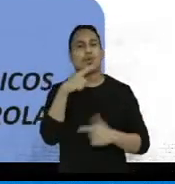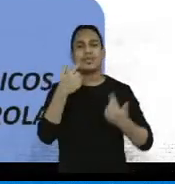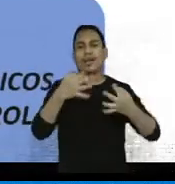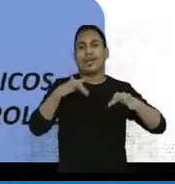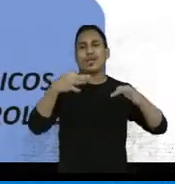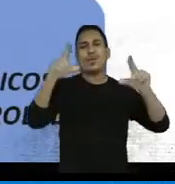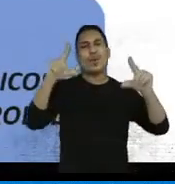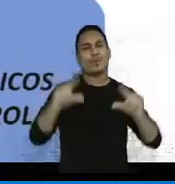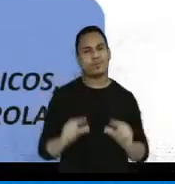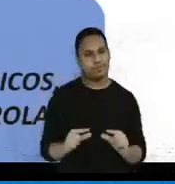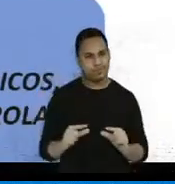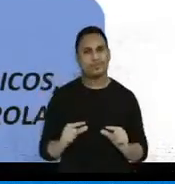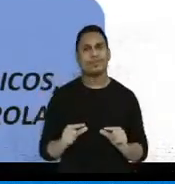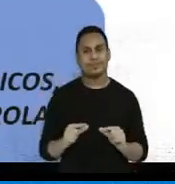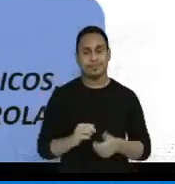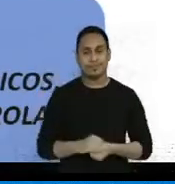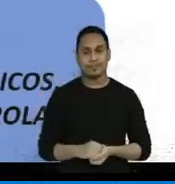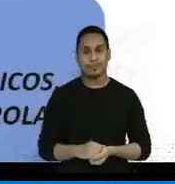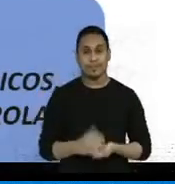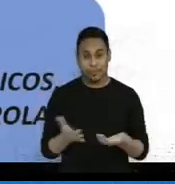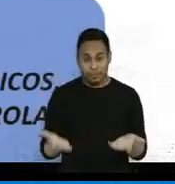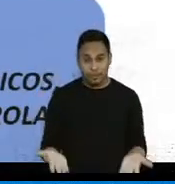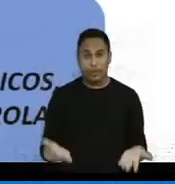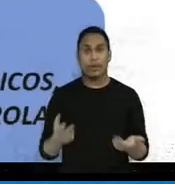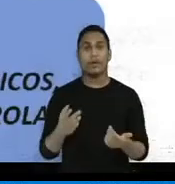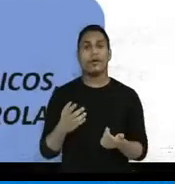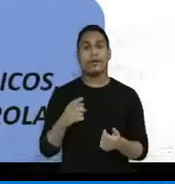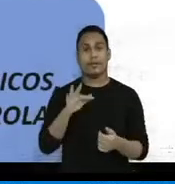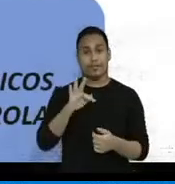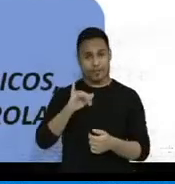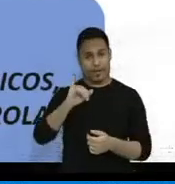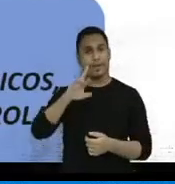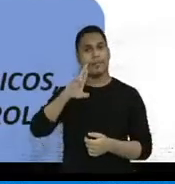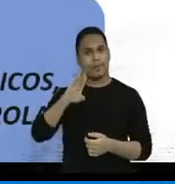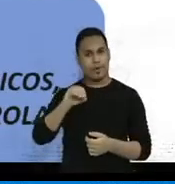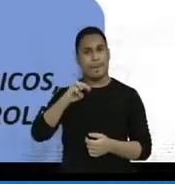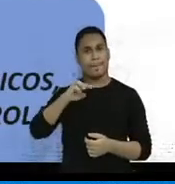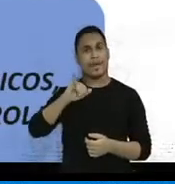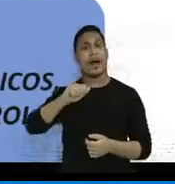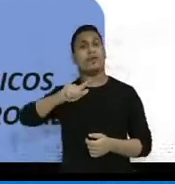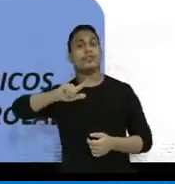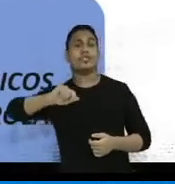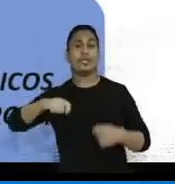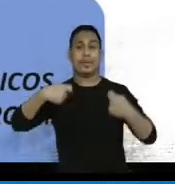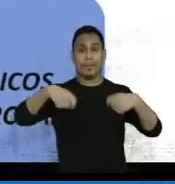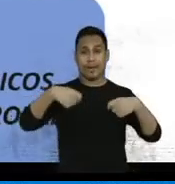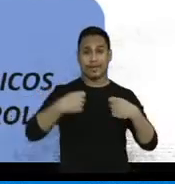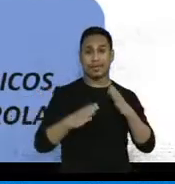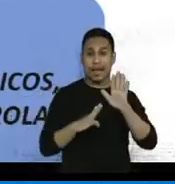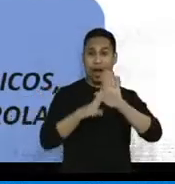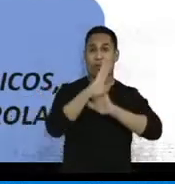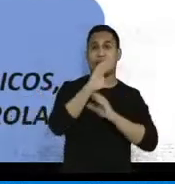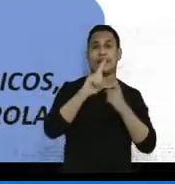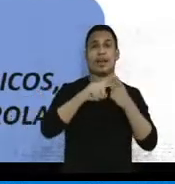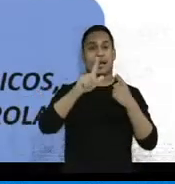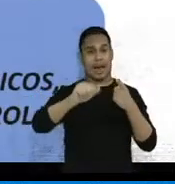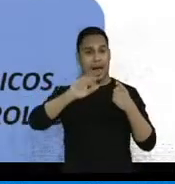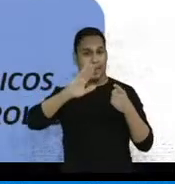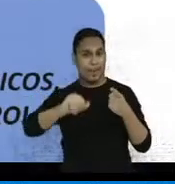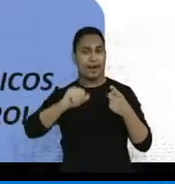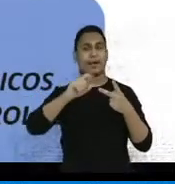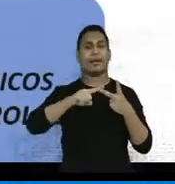para a fibromialgia, tem que aumentar GABA e serotonina. Tem outra coisa que eu preciso dessa